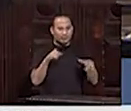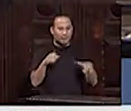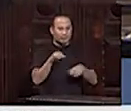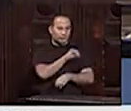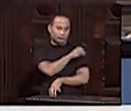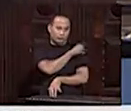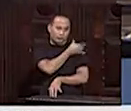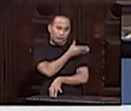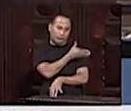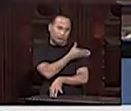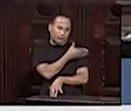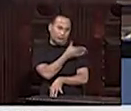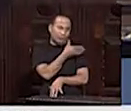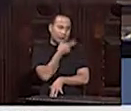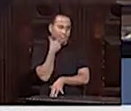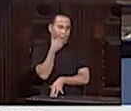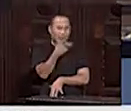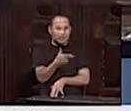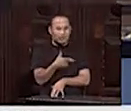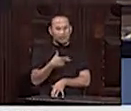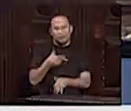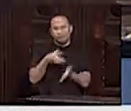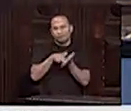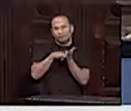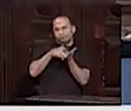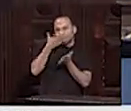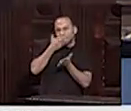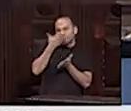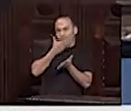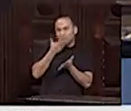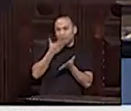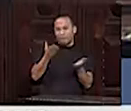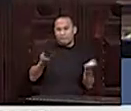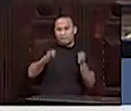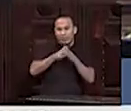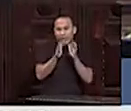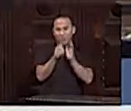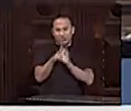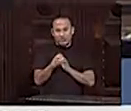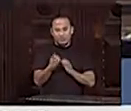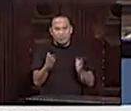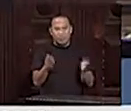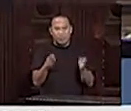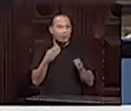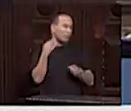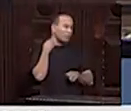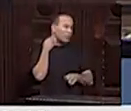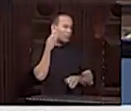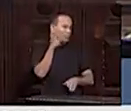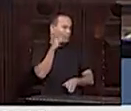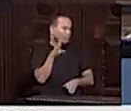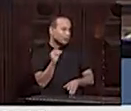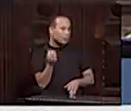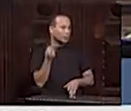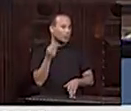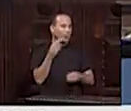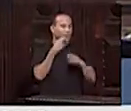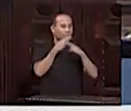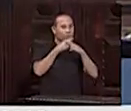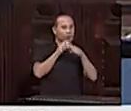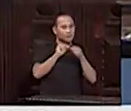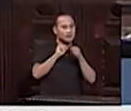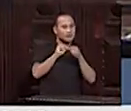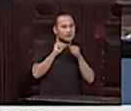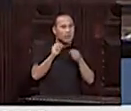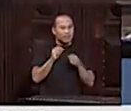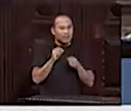Janeiro. Fazer vista grossa ao fechamento de agências do Banco do Brasil e da Caixa Econômica é fazer vista grossa